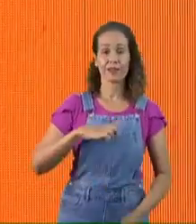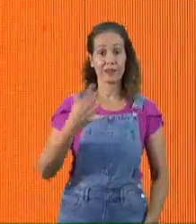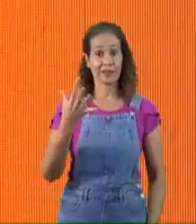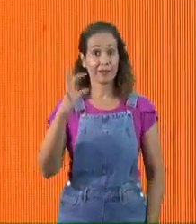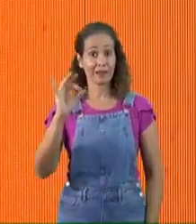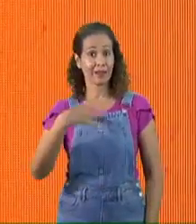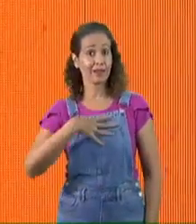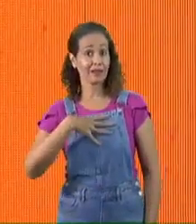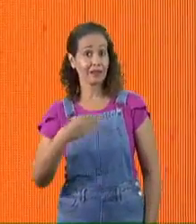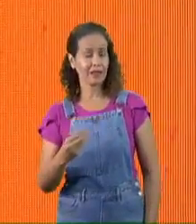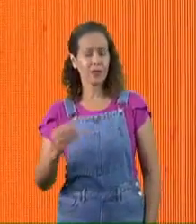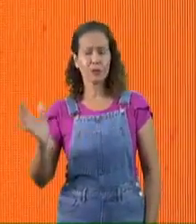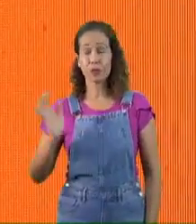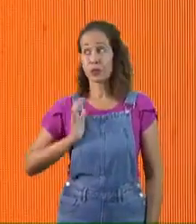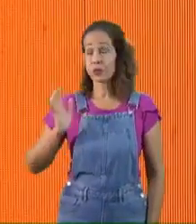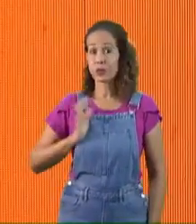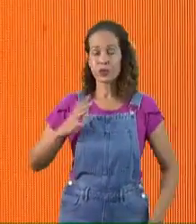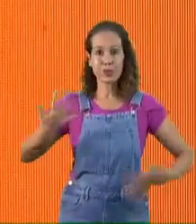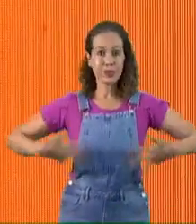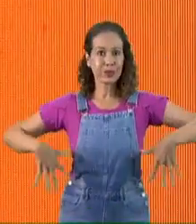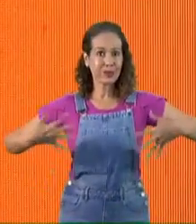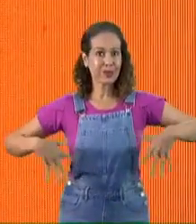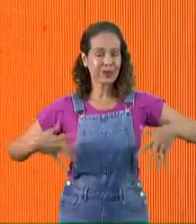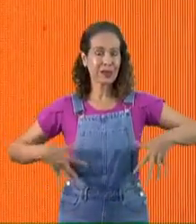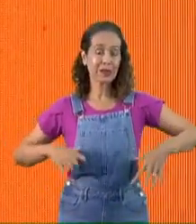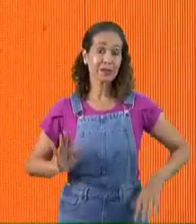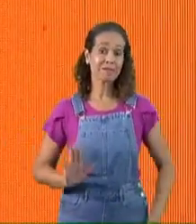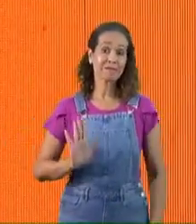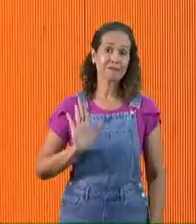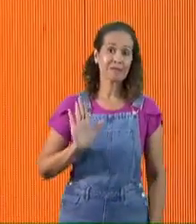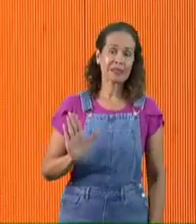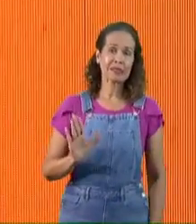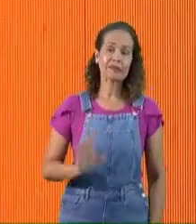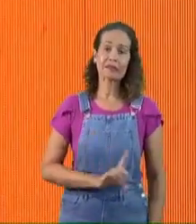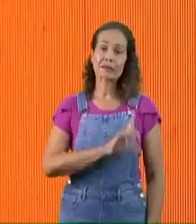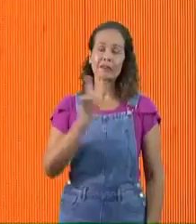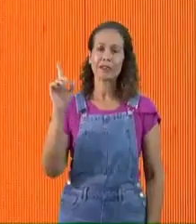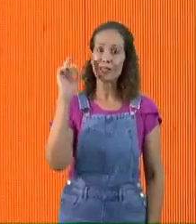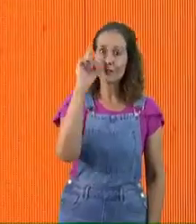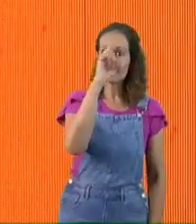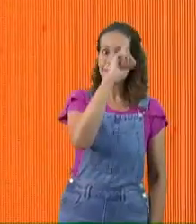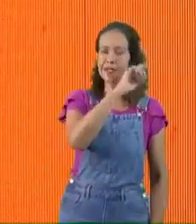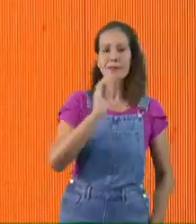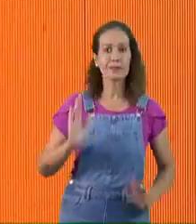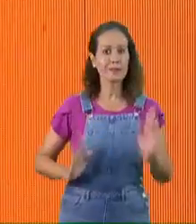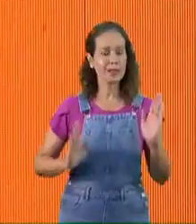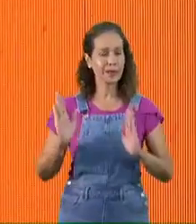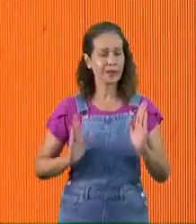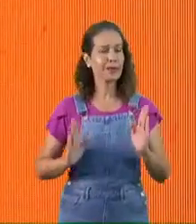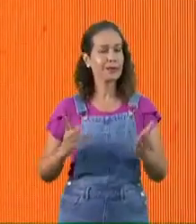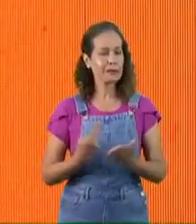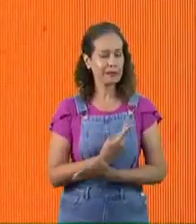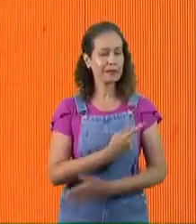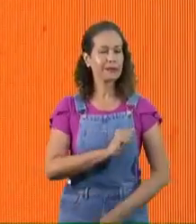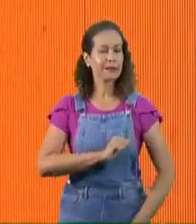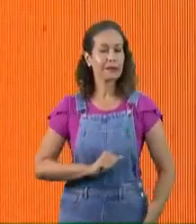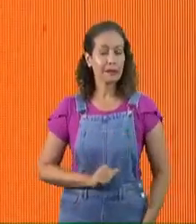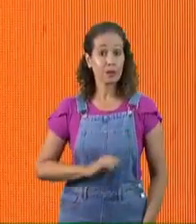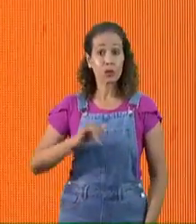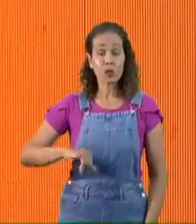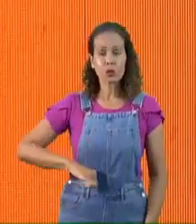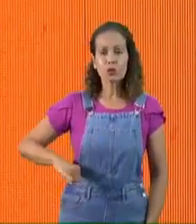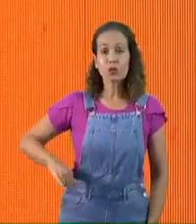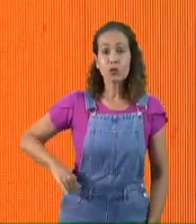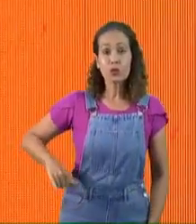10 filhos, Jó era muito rico. Até que um dia chega o dia mau. Todos nós passamos pelo dia mau. E Jó então perde ali os